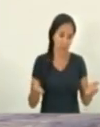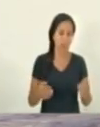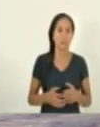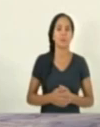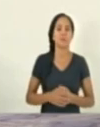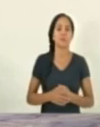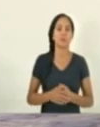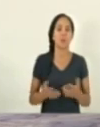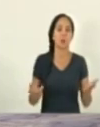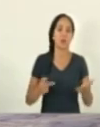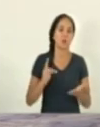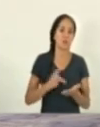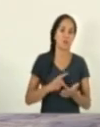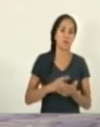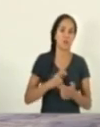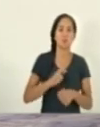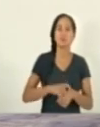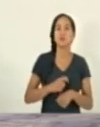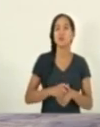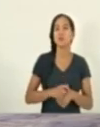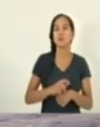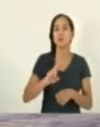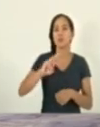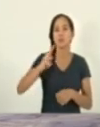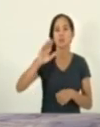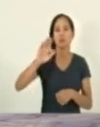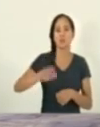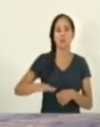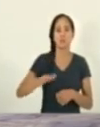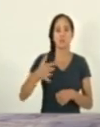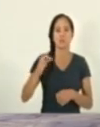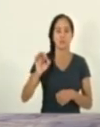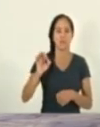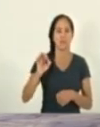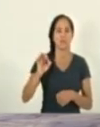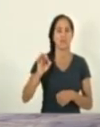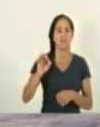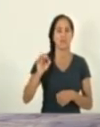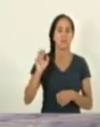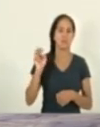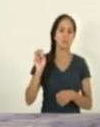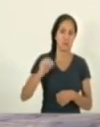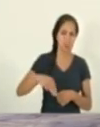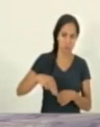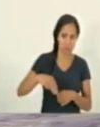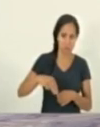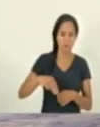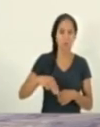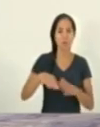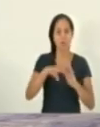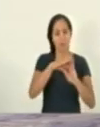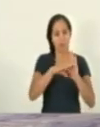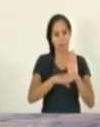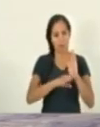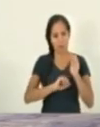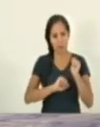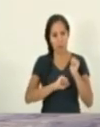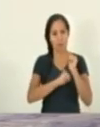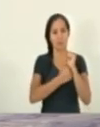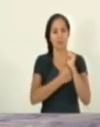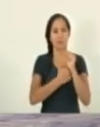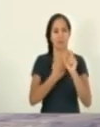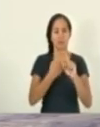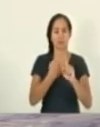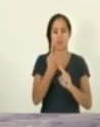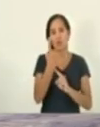nós estamos agora a 15 horas e 10 minutos, a pauta foi trancada, porque tem um veto que não